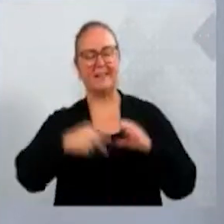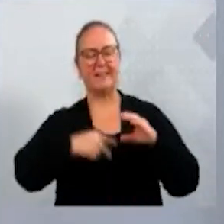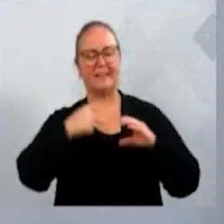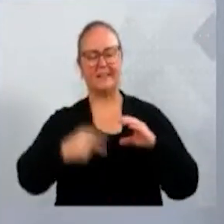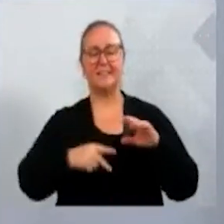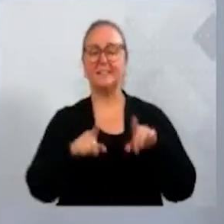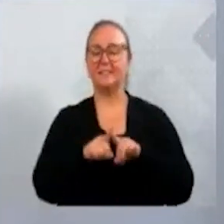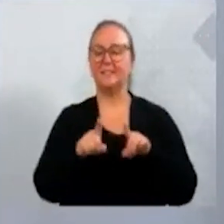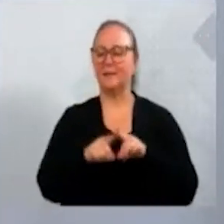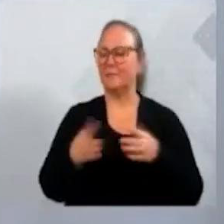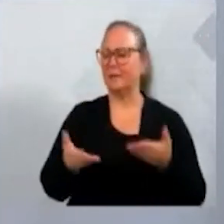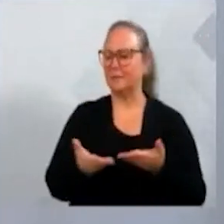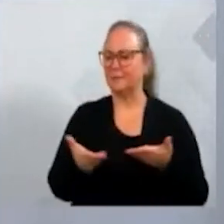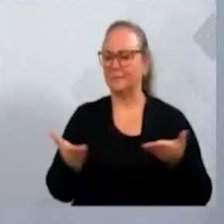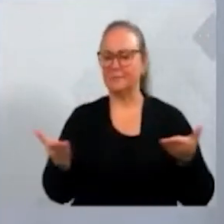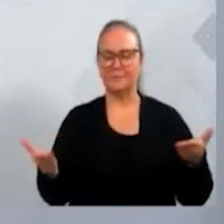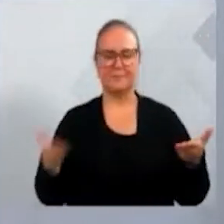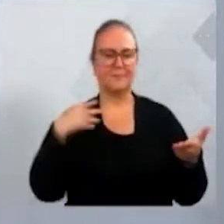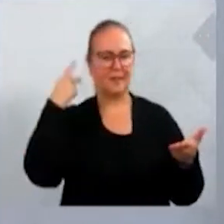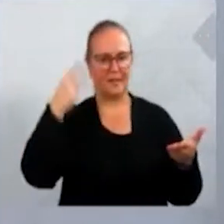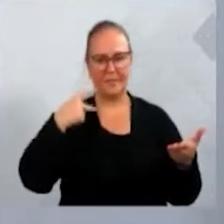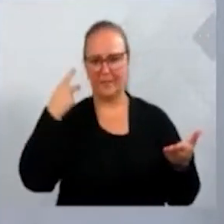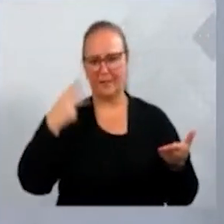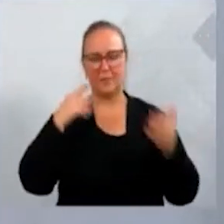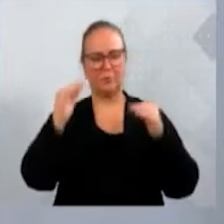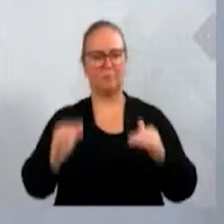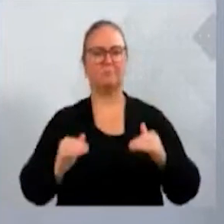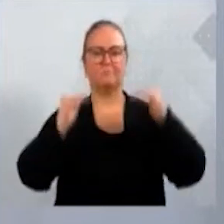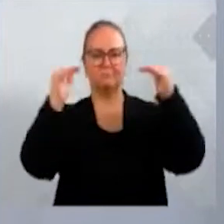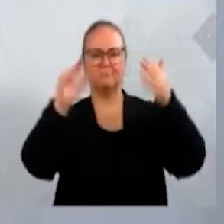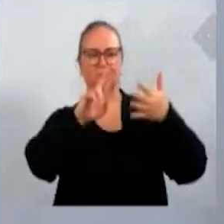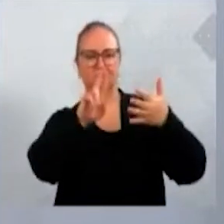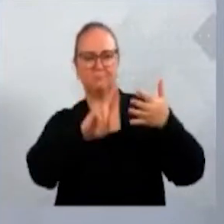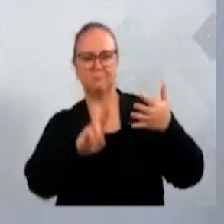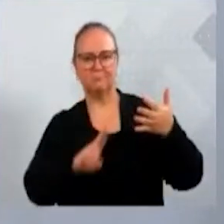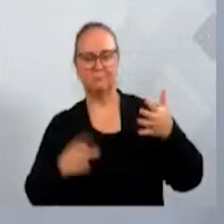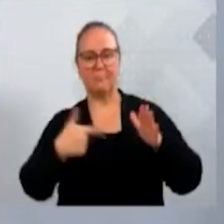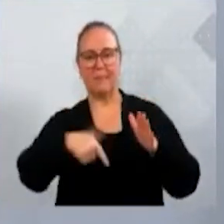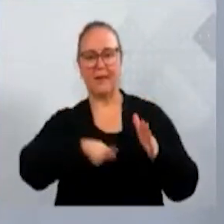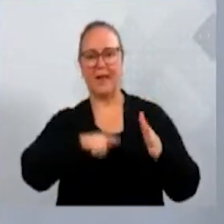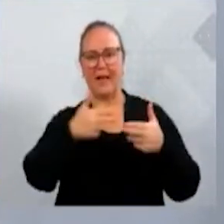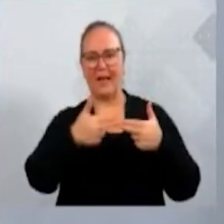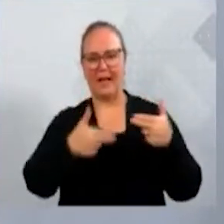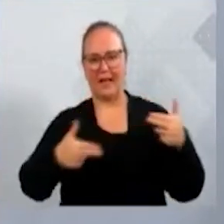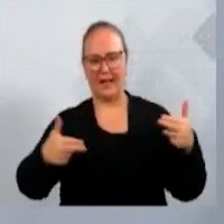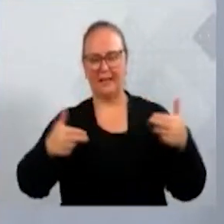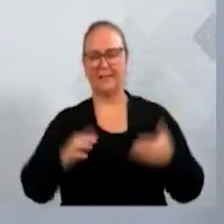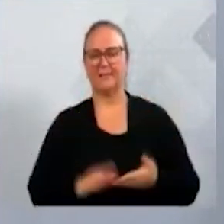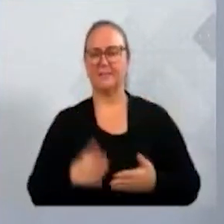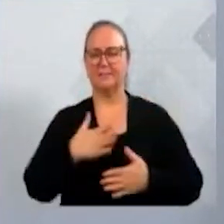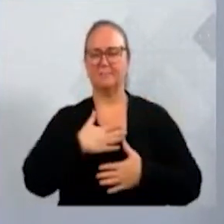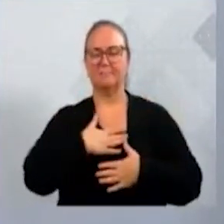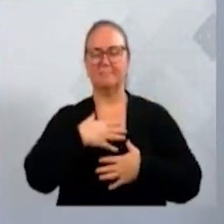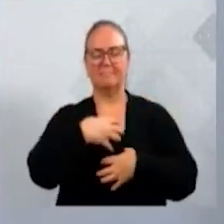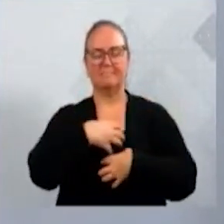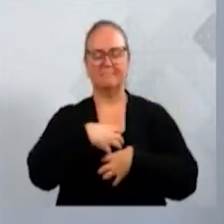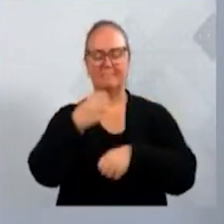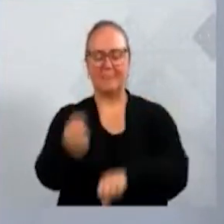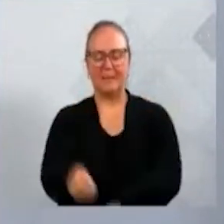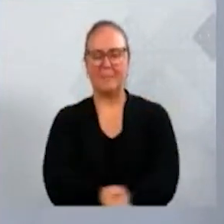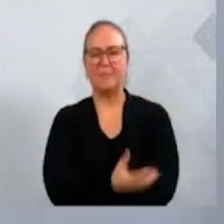cumprimentar os demais vereadores e autoridades nominadas no cerimonial Confesso que estou muito emocionado com suas